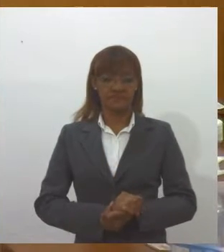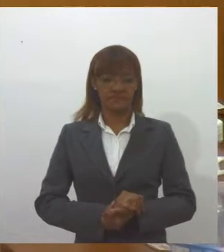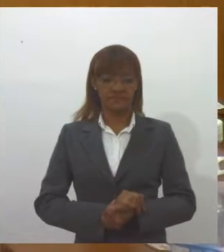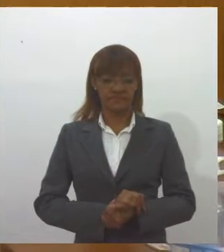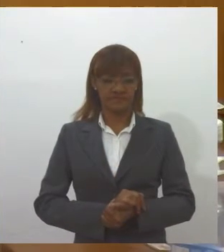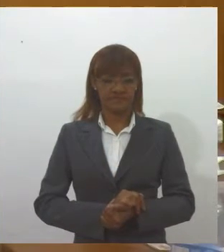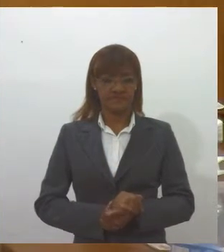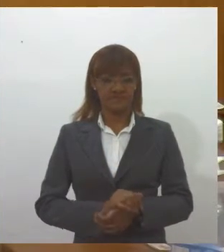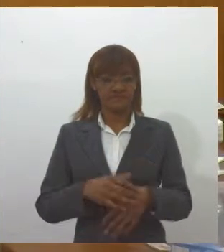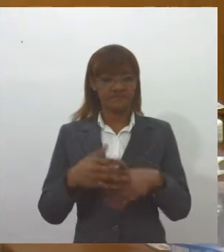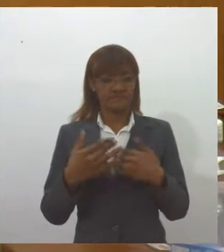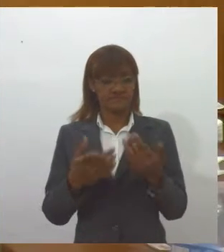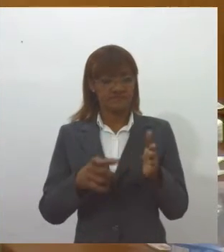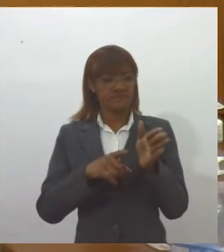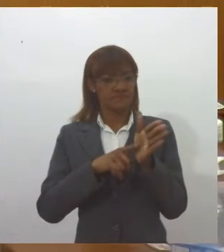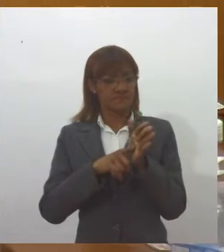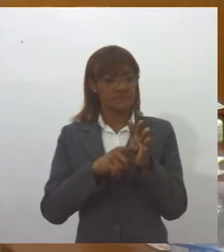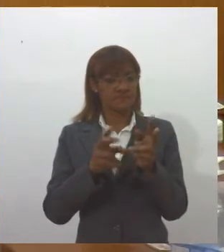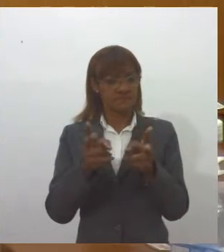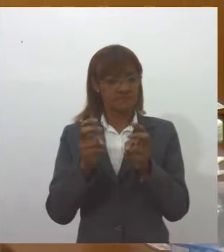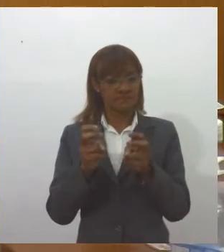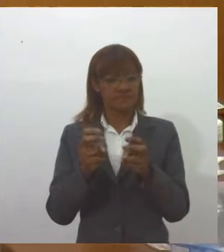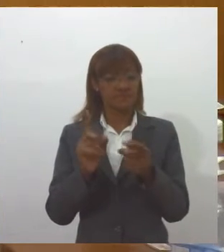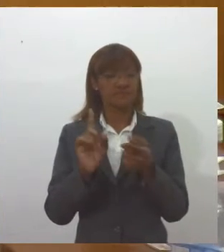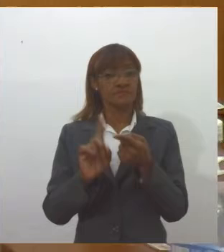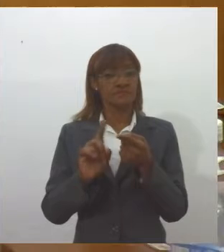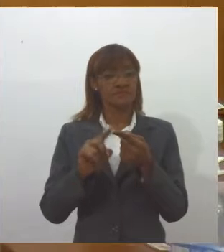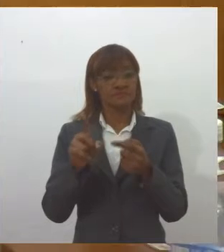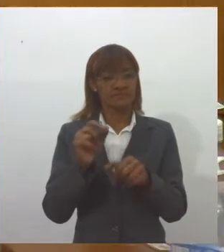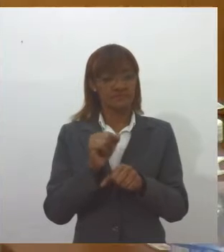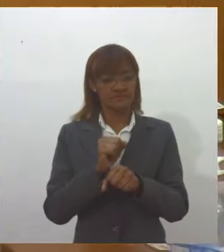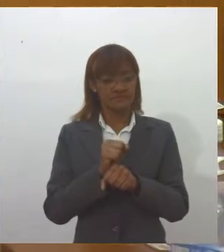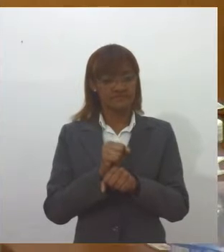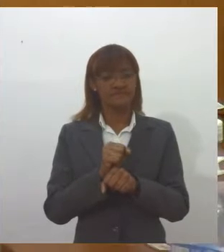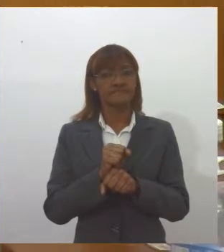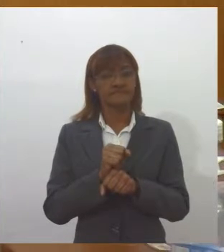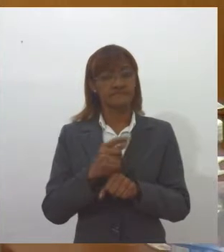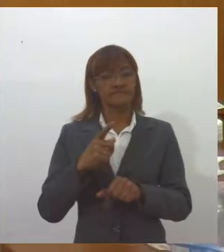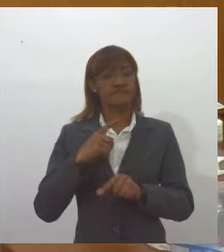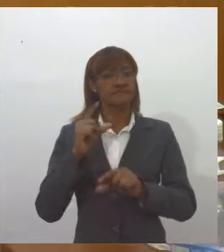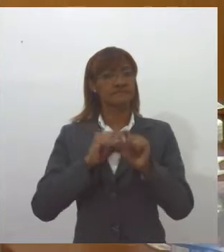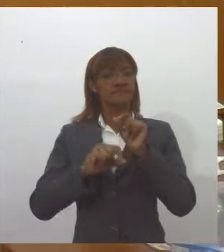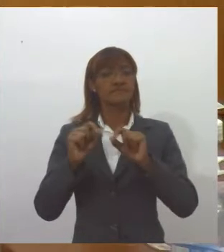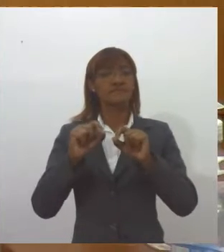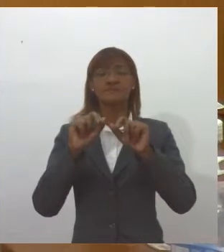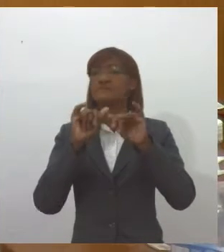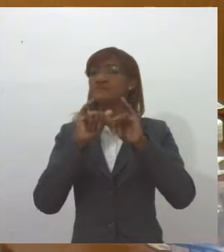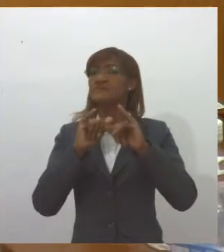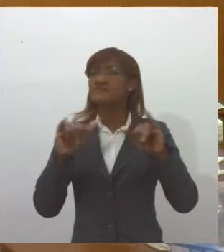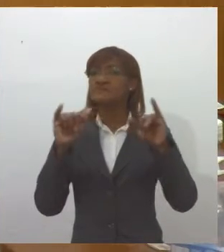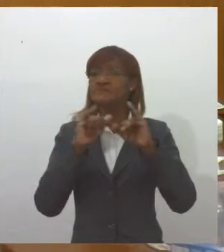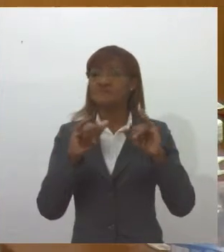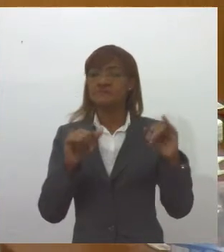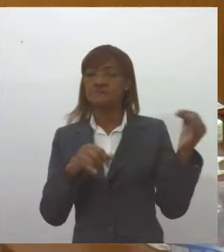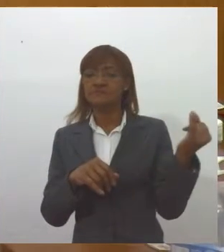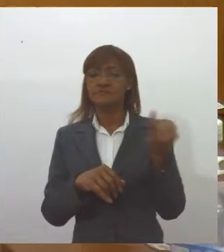os estudiosos estão chamando a atenção para isso. E outra, segue aqui uma informação importantíssima.